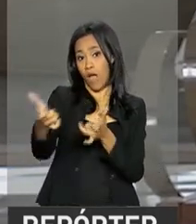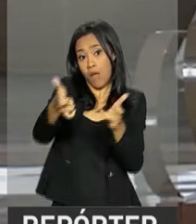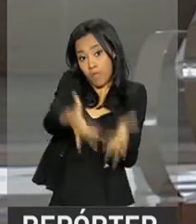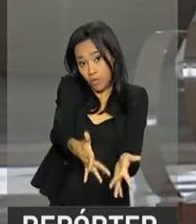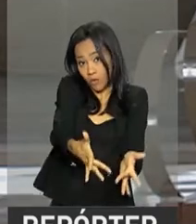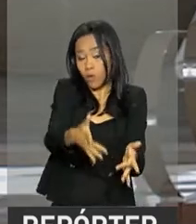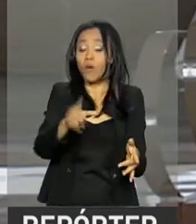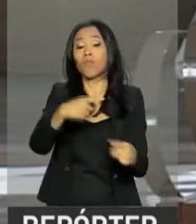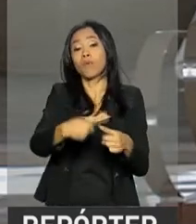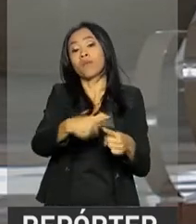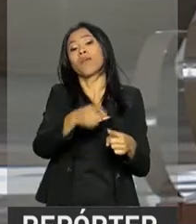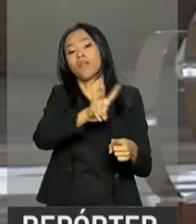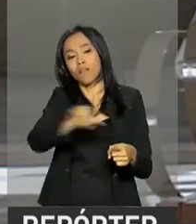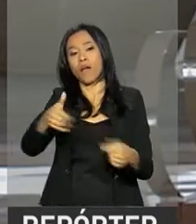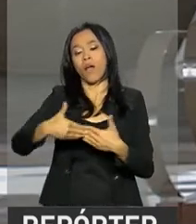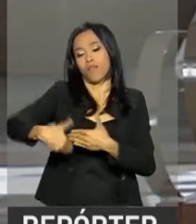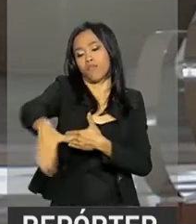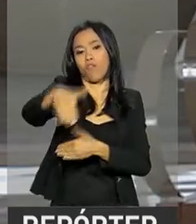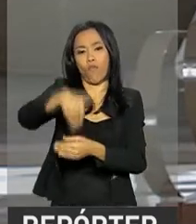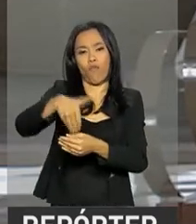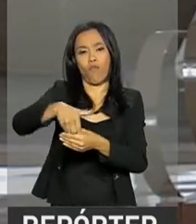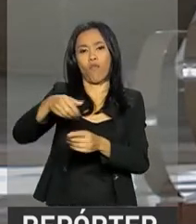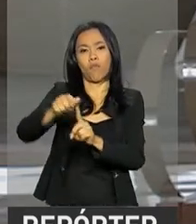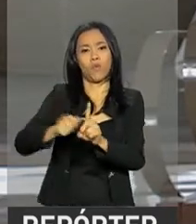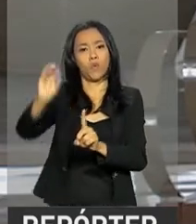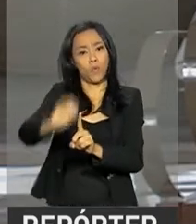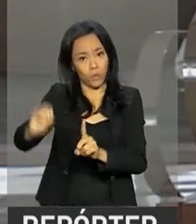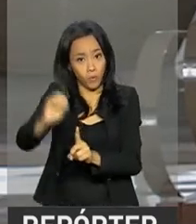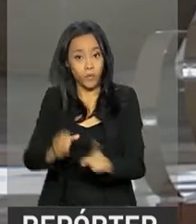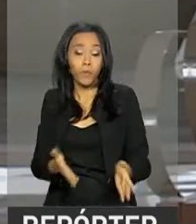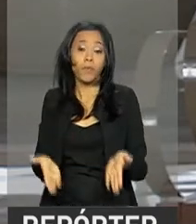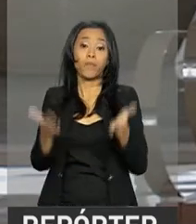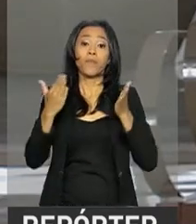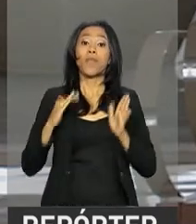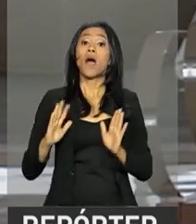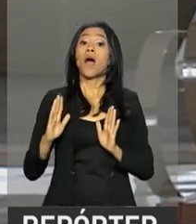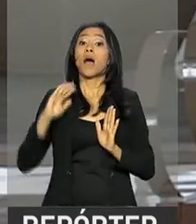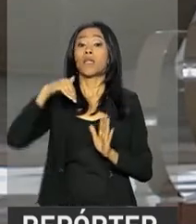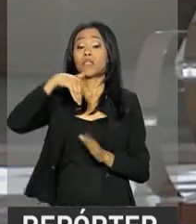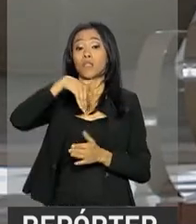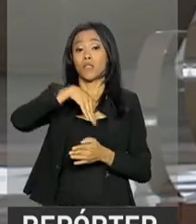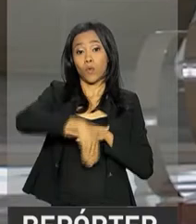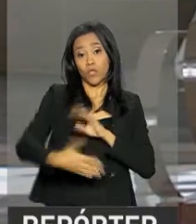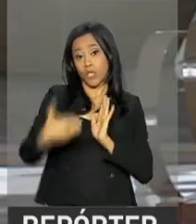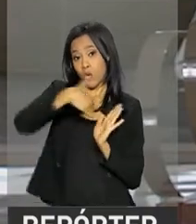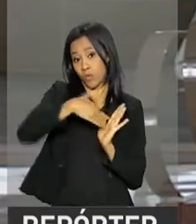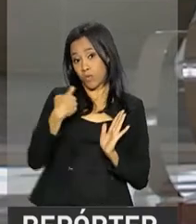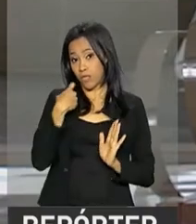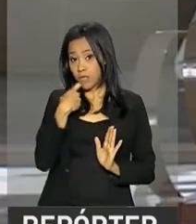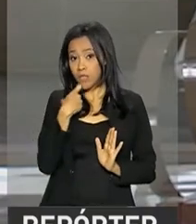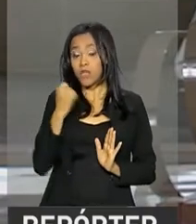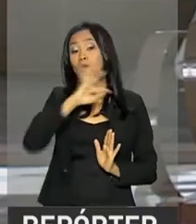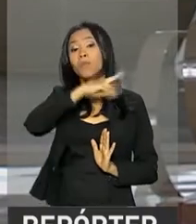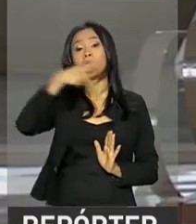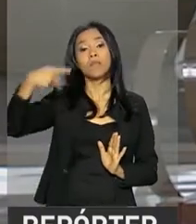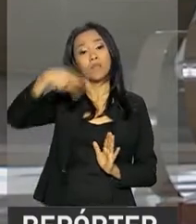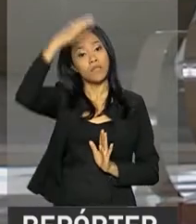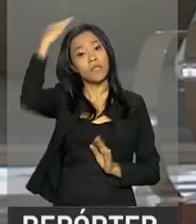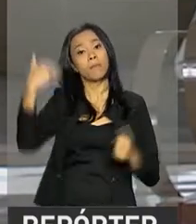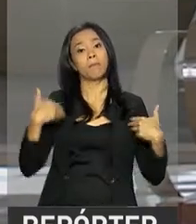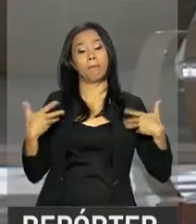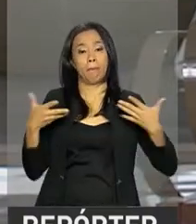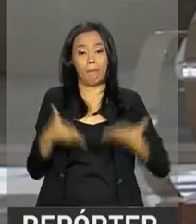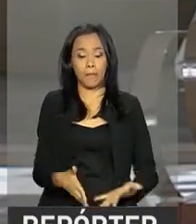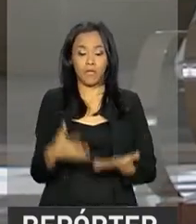para disputar as eleições. E na noite da última sexta-feira, o presidente Michel Temer participou da celebração